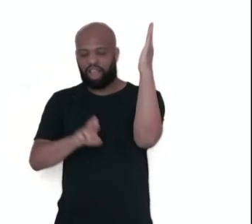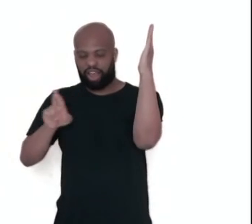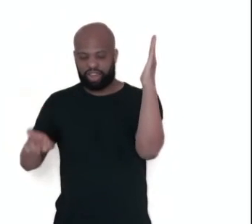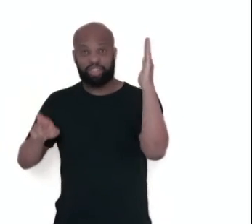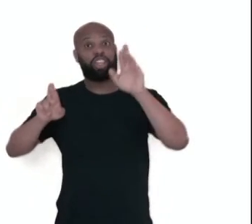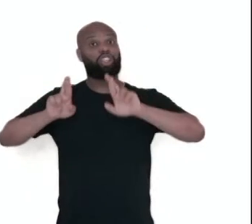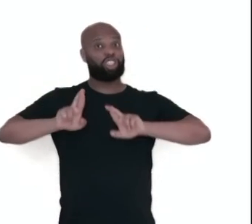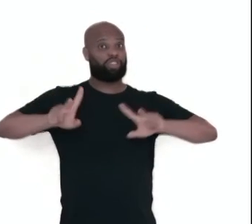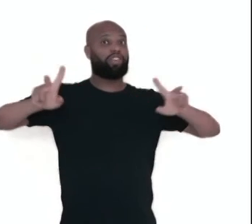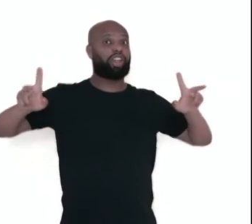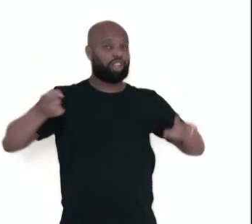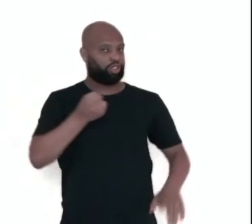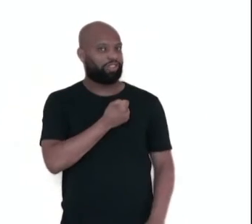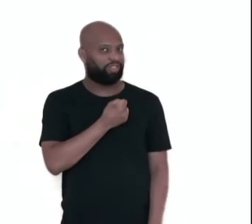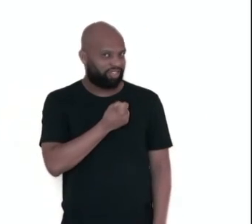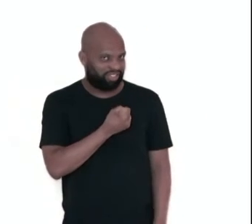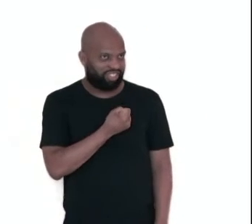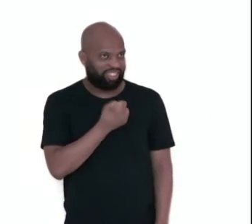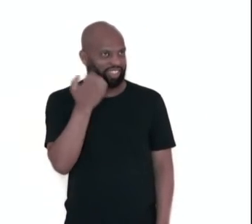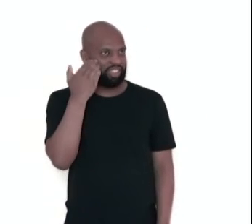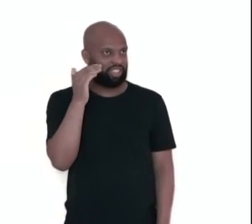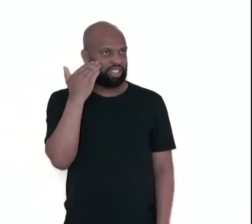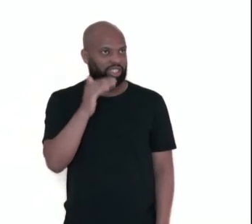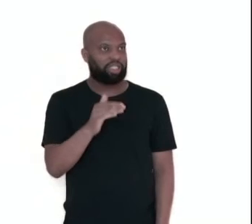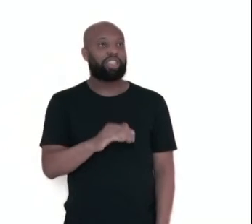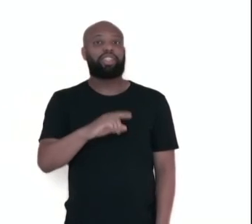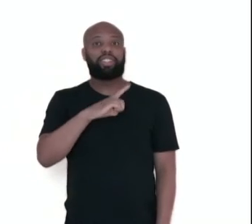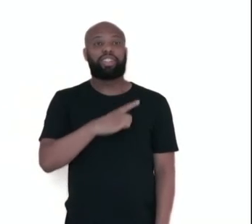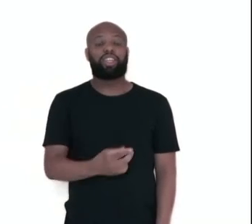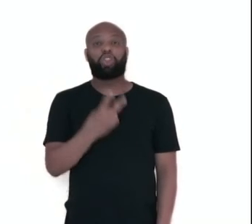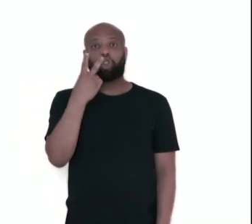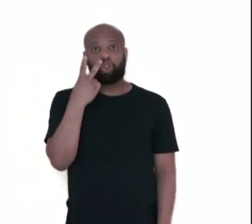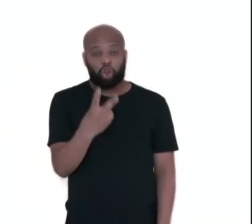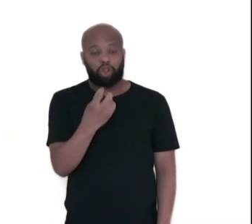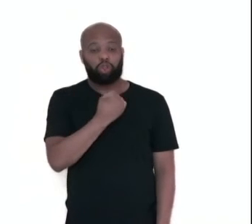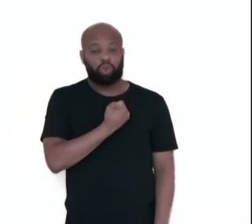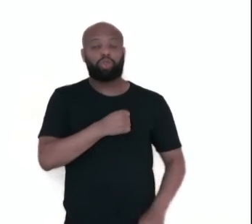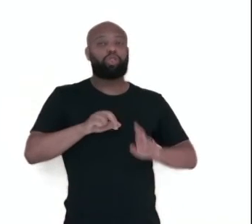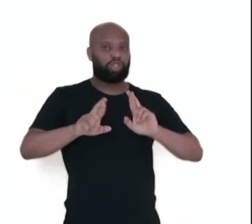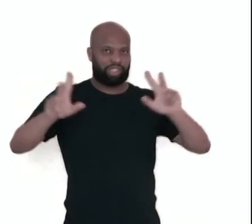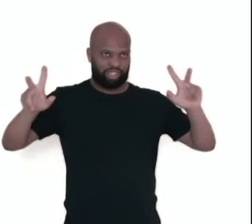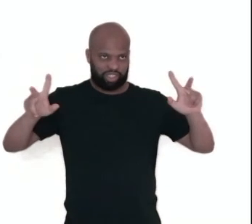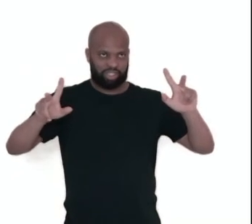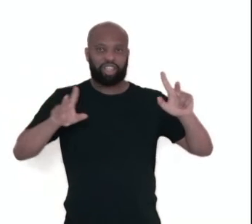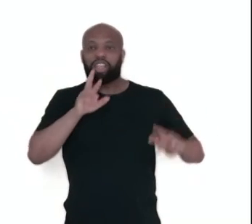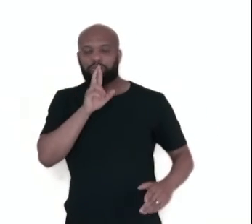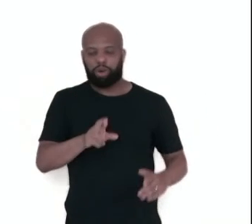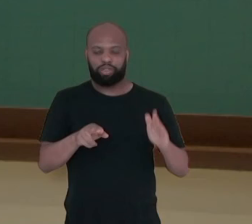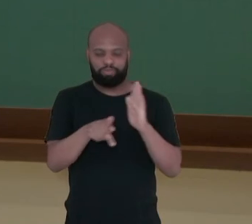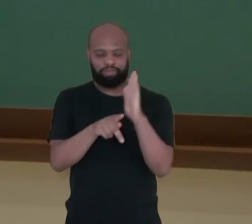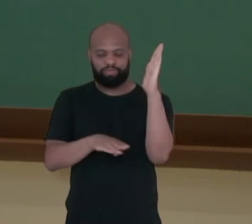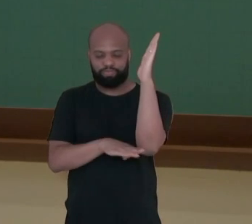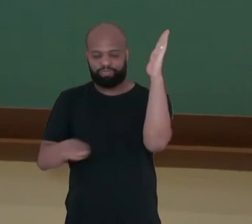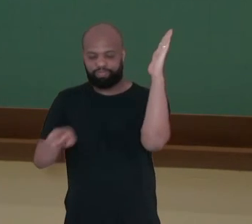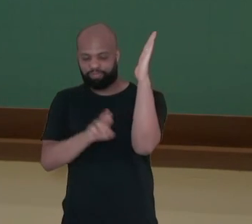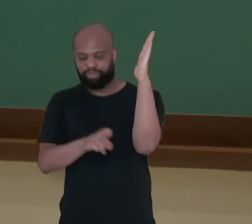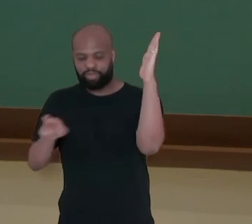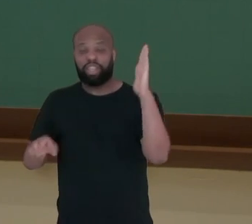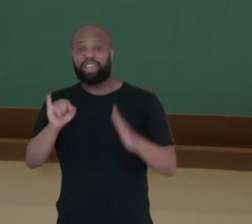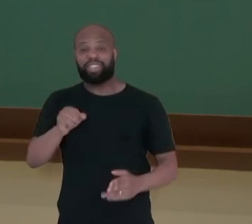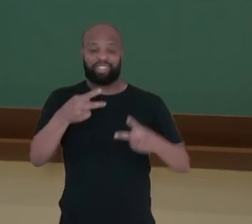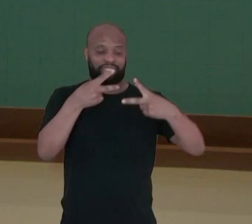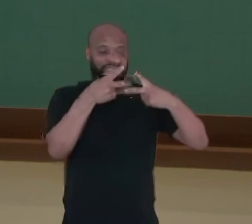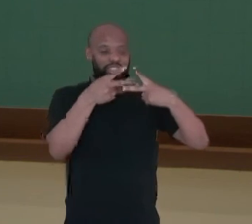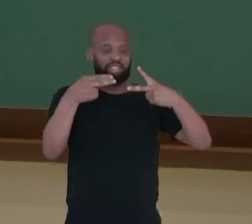e diferentes. Então, são duas mesmo. Quando eu tenho delta igual a zero,